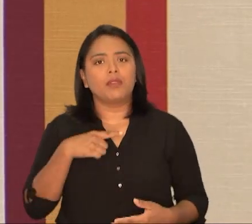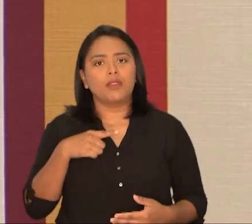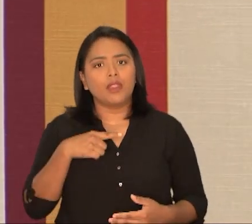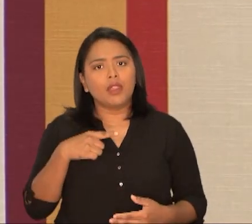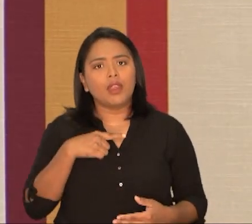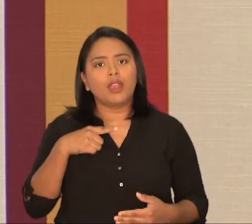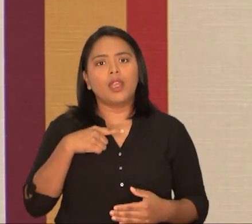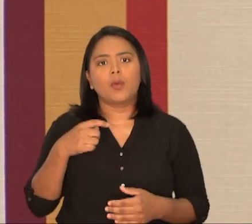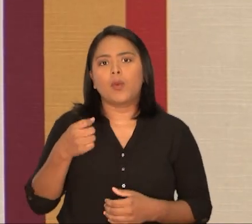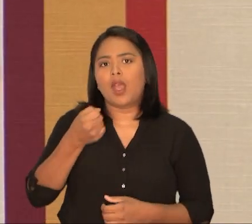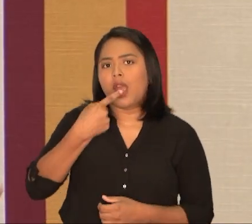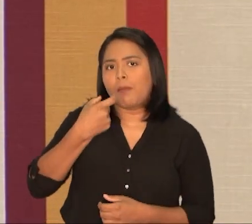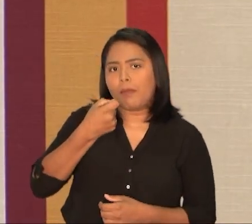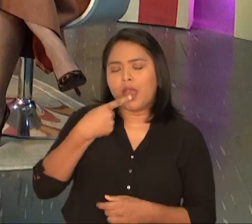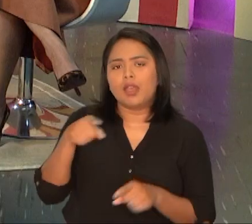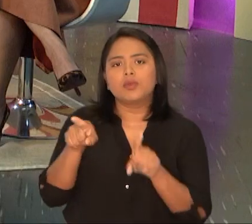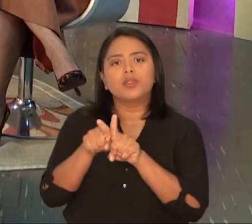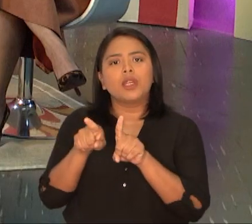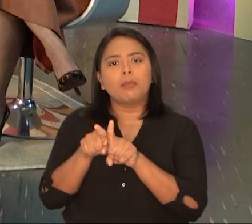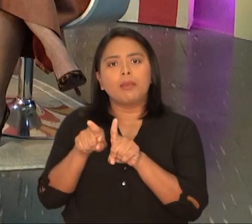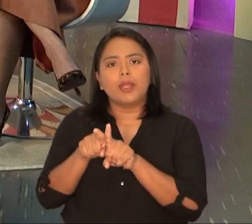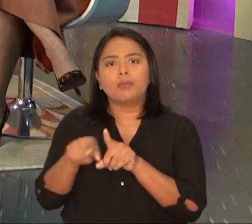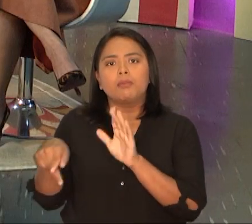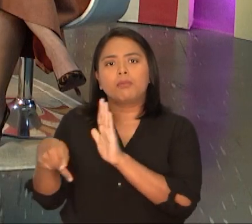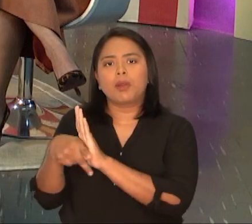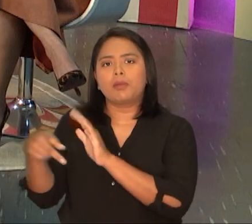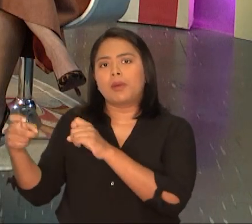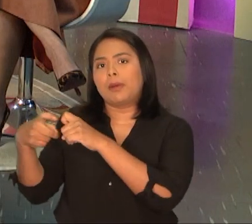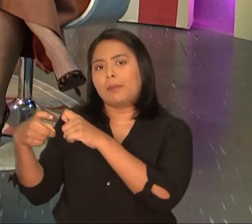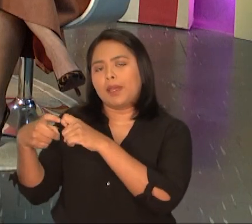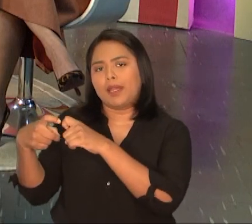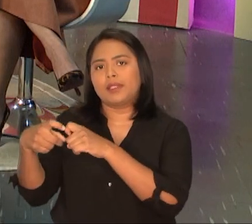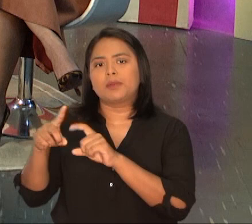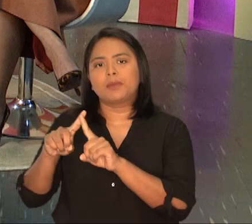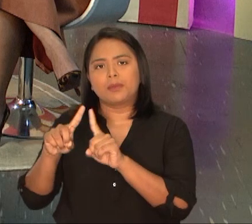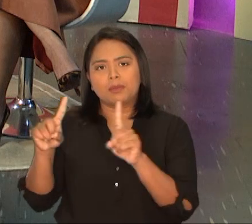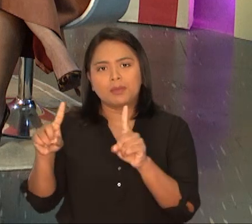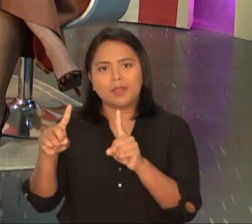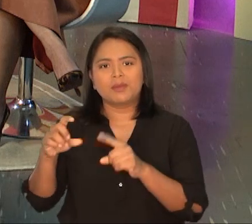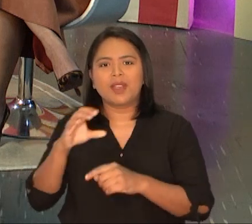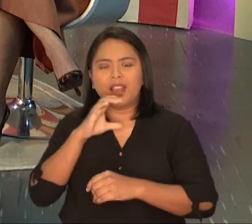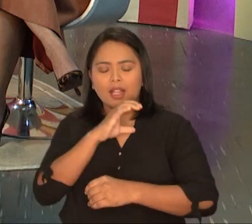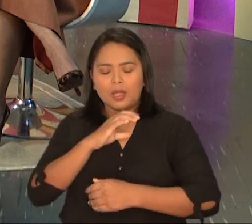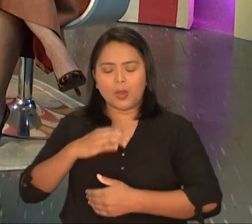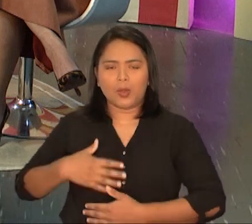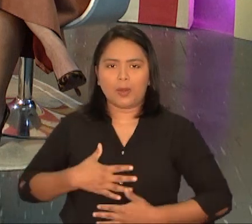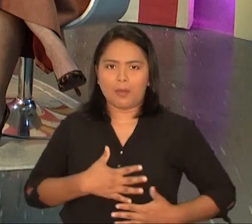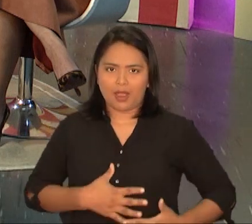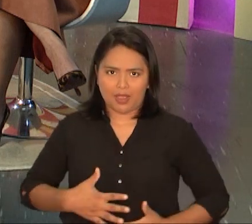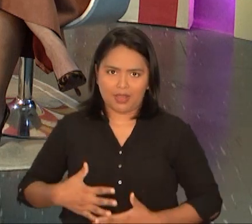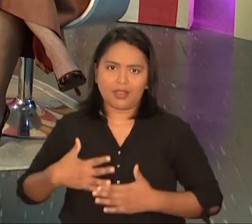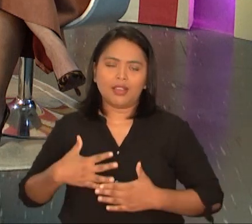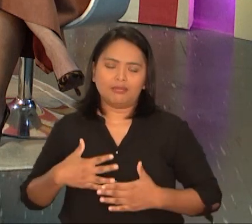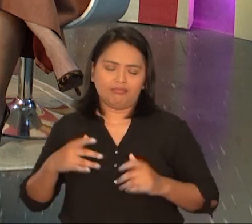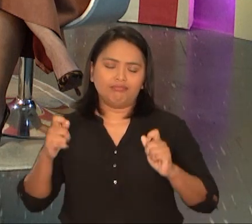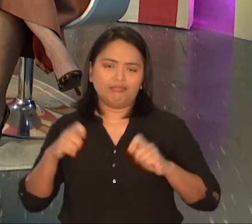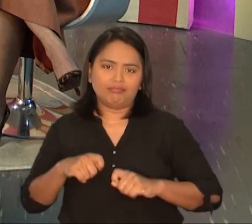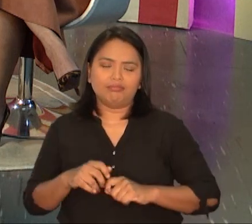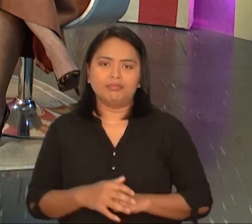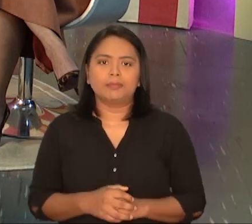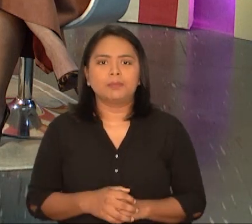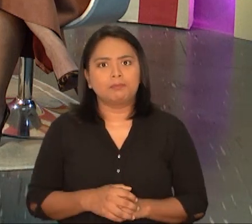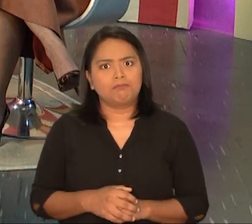alguns remédios que os pediatras podem recomendar, mas, de maneira geral, o calorzinho na barriga funciona bem. Que